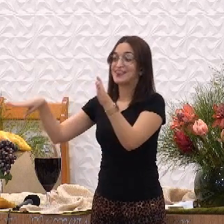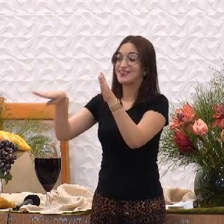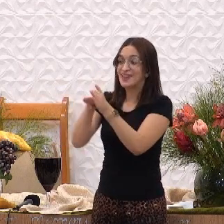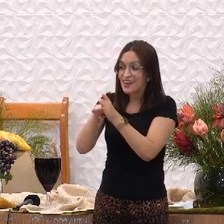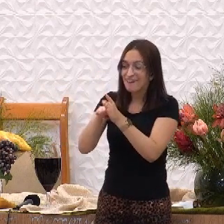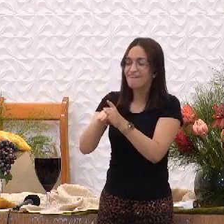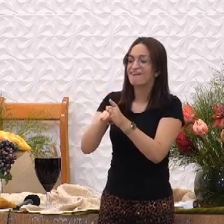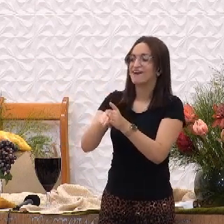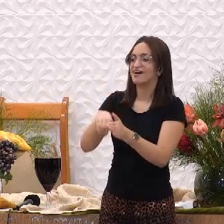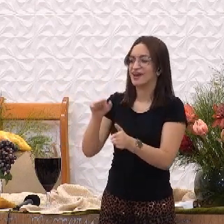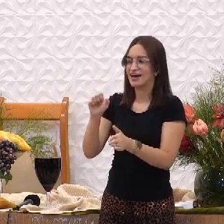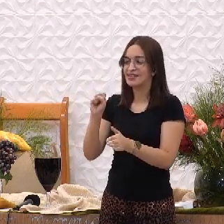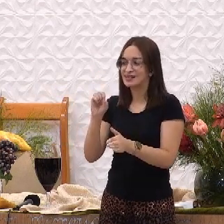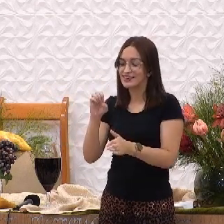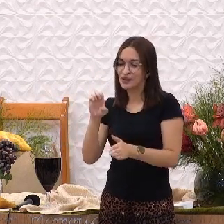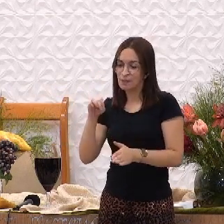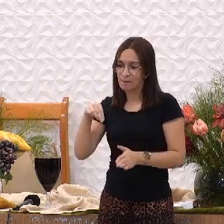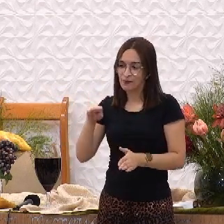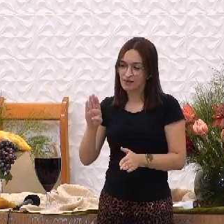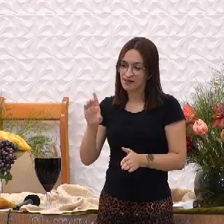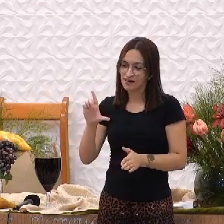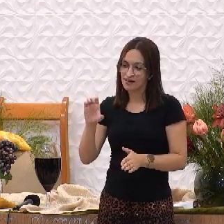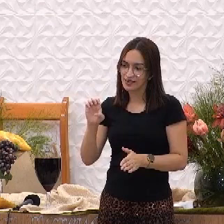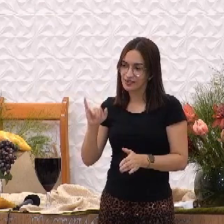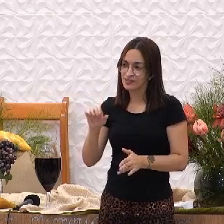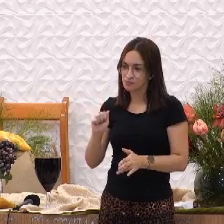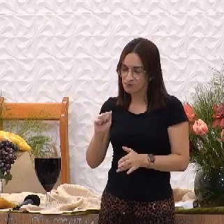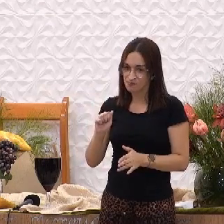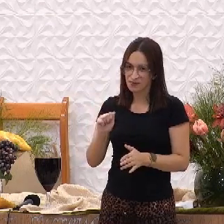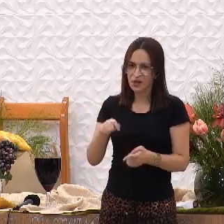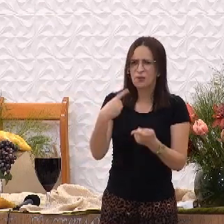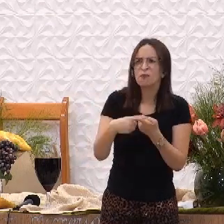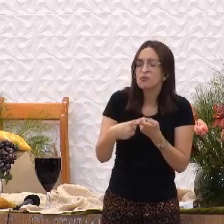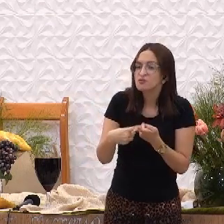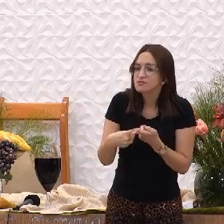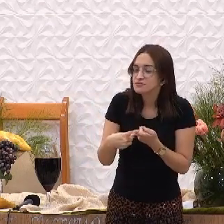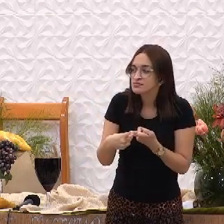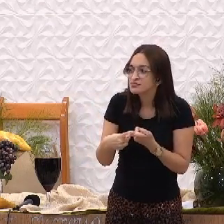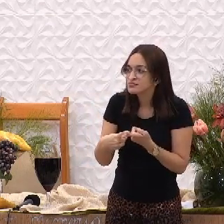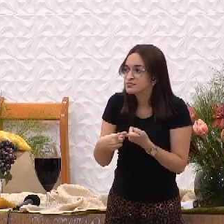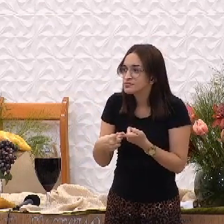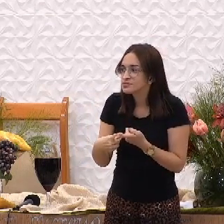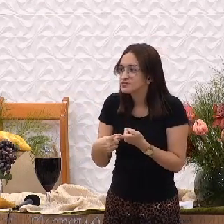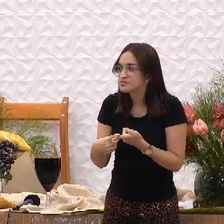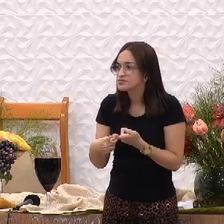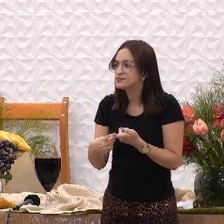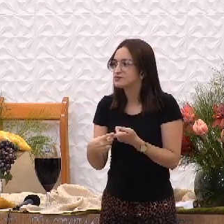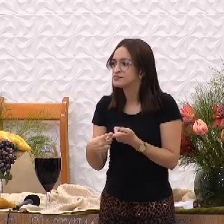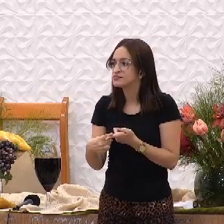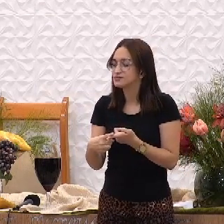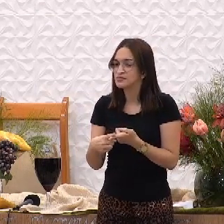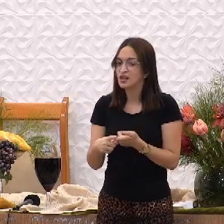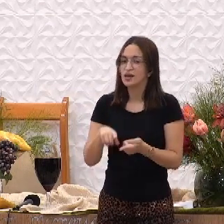E esse motivo dessa união é para formar uma organização com propósitos doutrinários, ou seja, a gente se junta porque a gente crê no